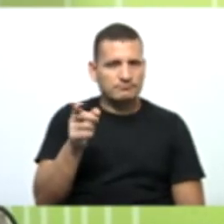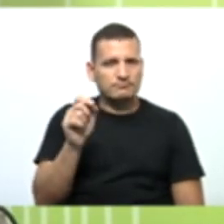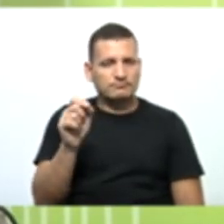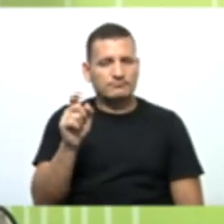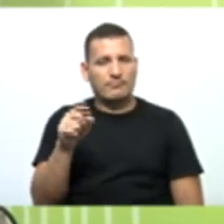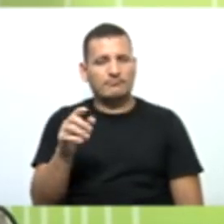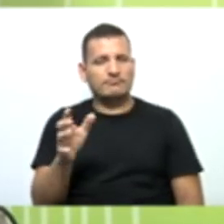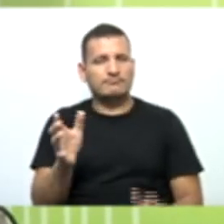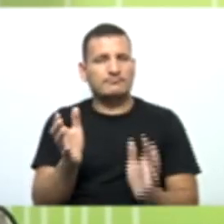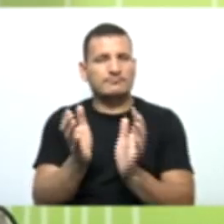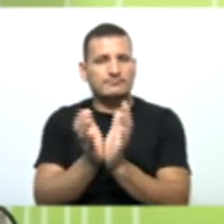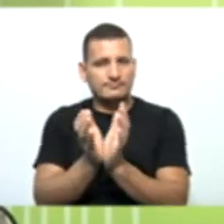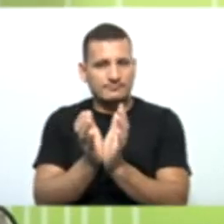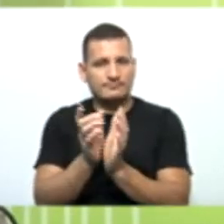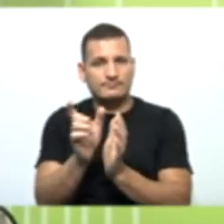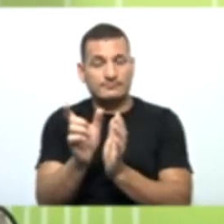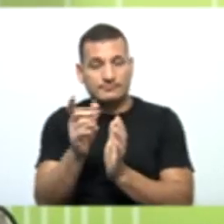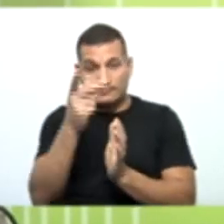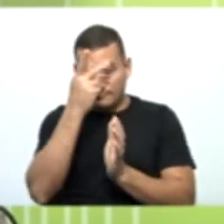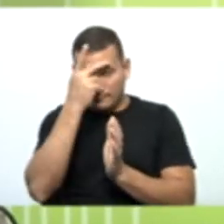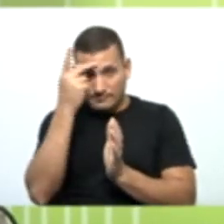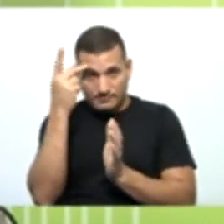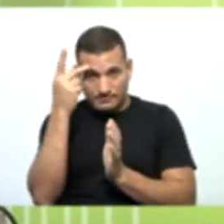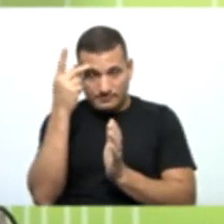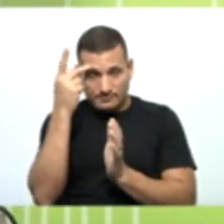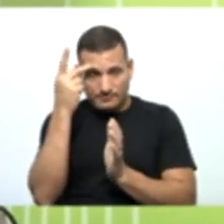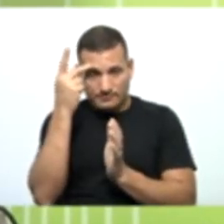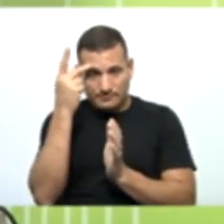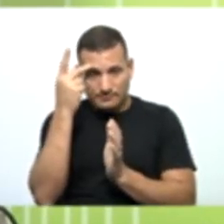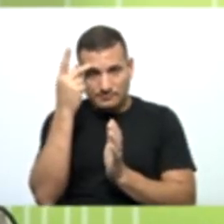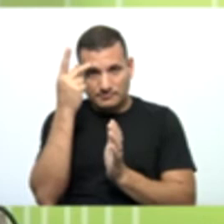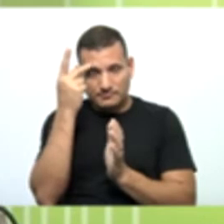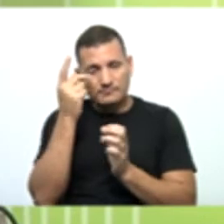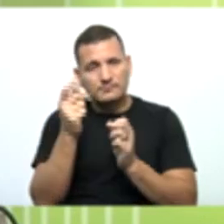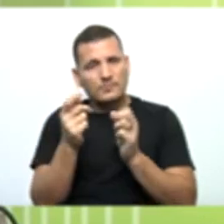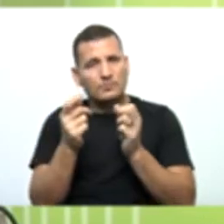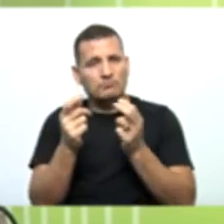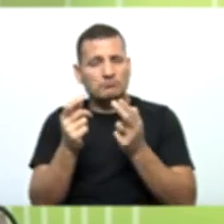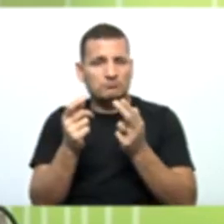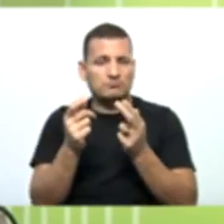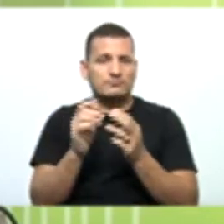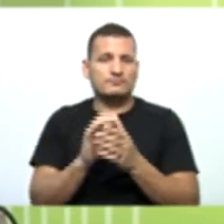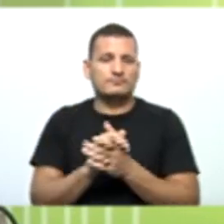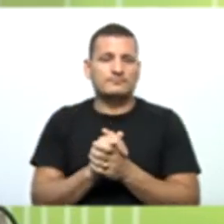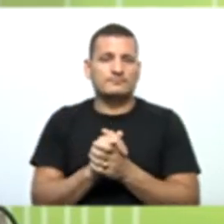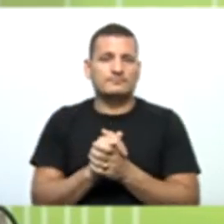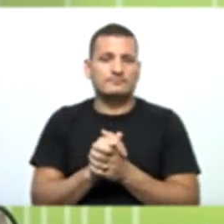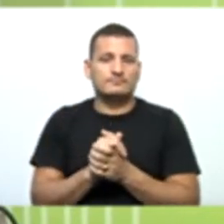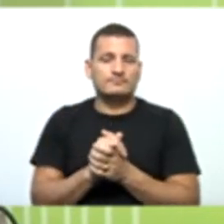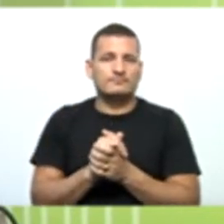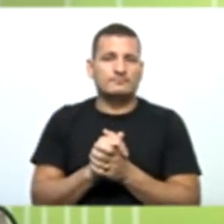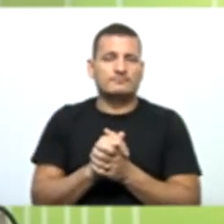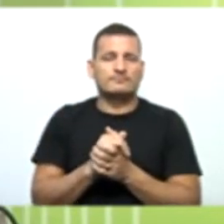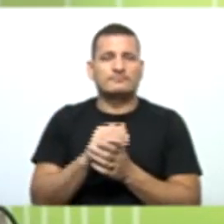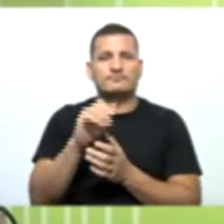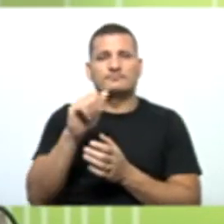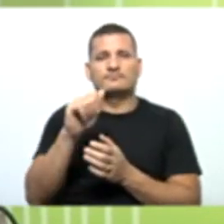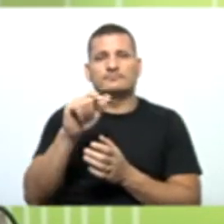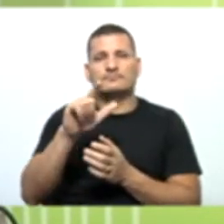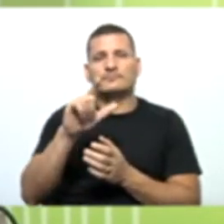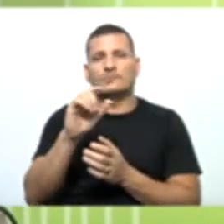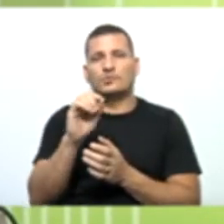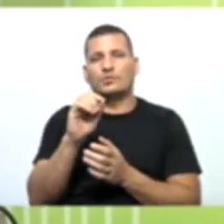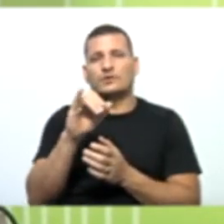à classe pessoas. Quando eu falo, ou eu posso relacionar melhor ainda, Aloísio, Marlon, ele não